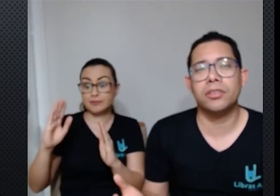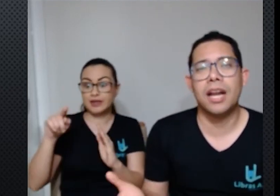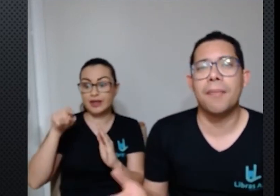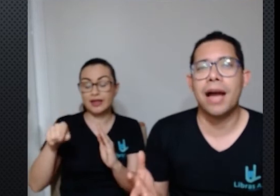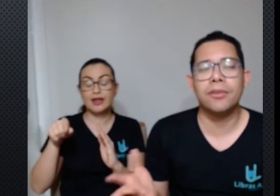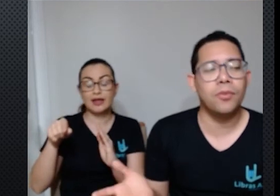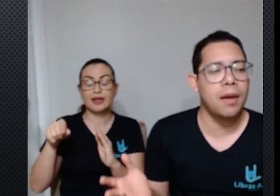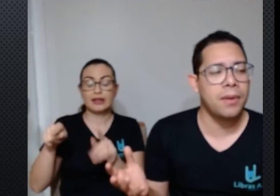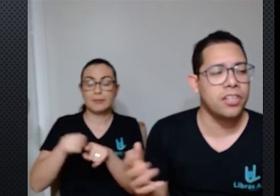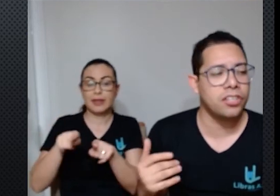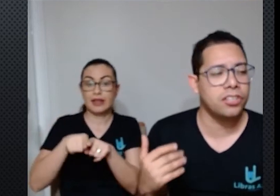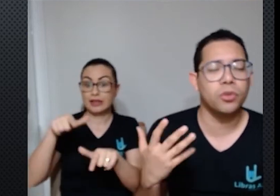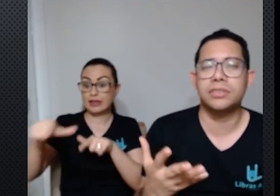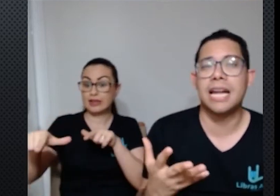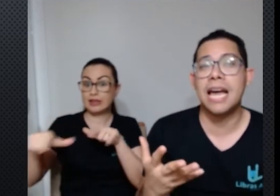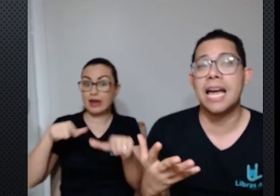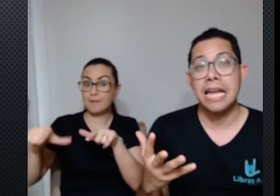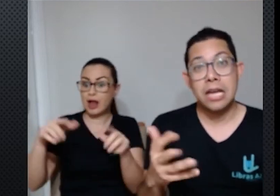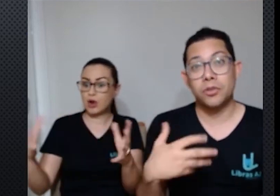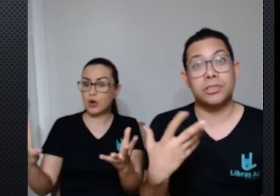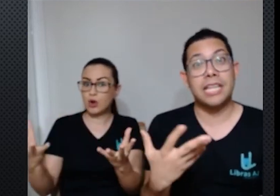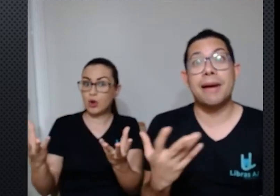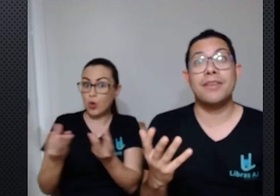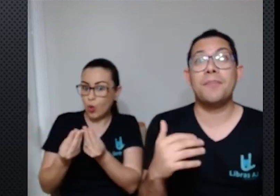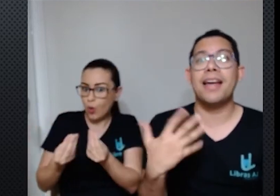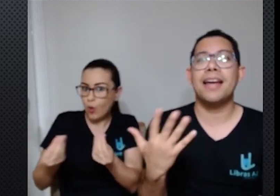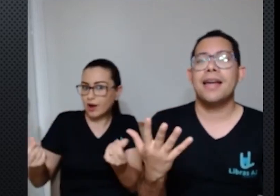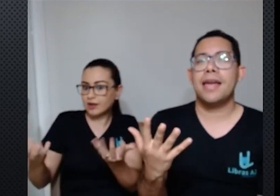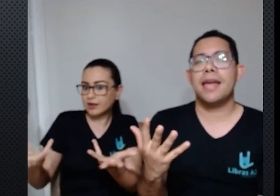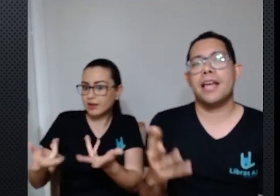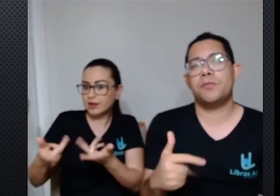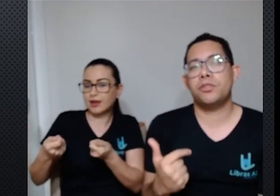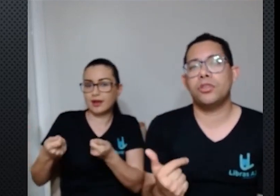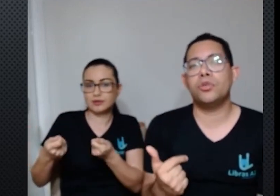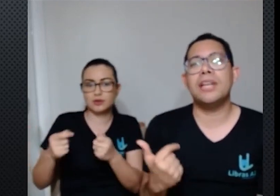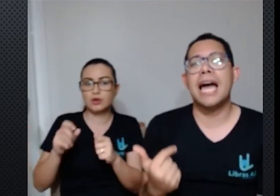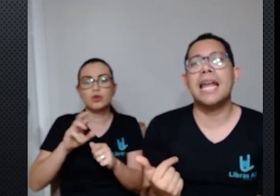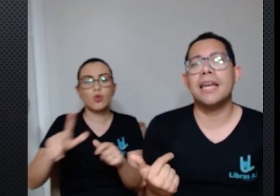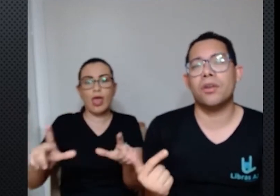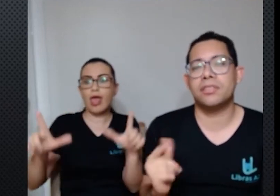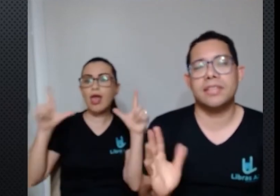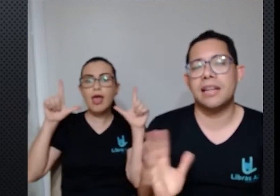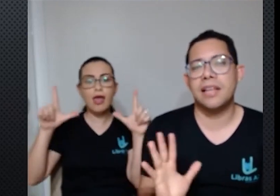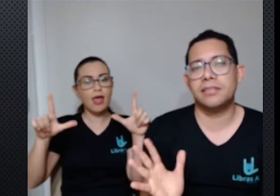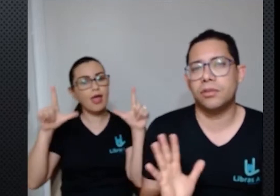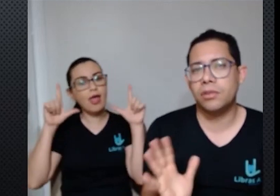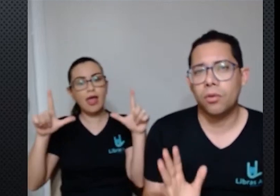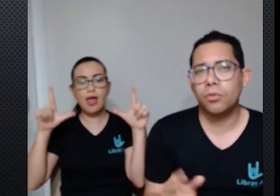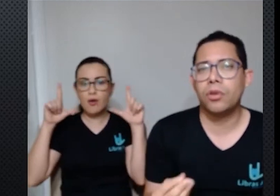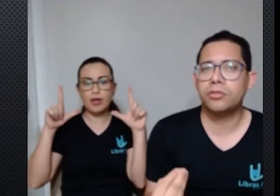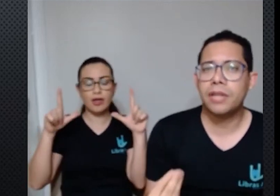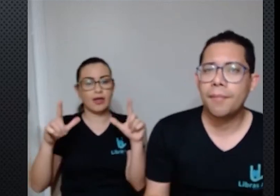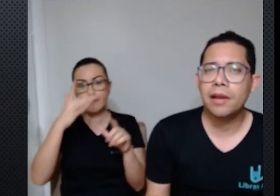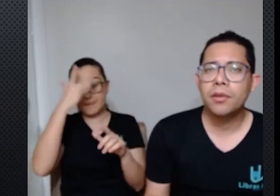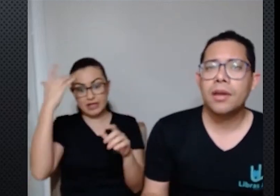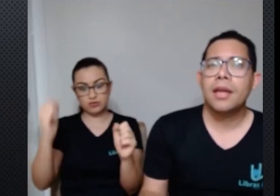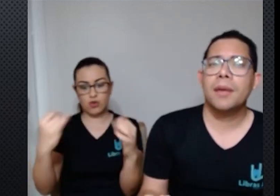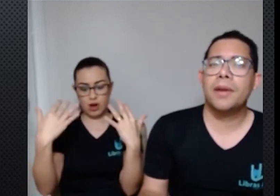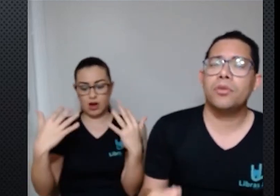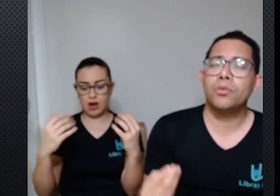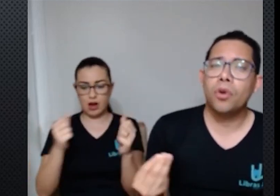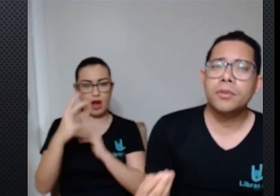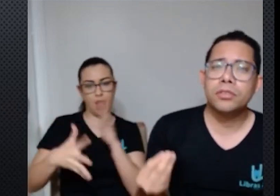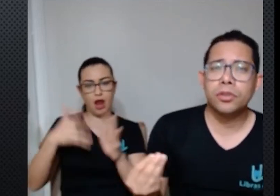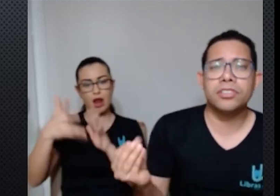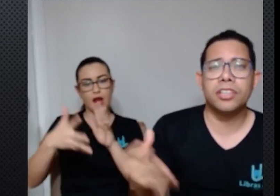porque o nosso trabalho não é para a gente se mostrar, o nosso trabalho não é para as pessoas olharem a nossa sinalização, não. O nosso trabalho é